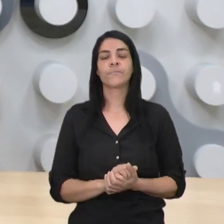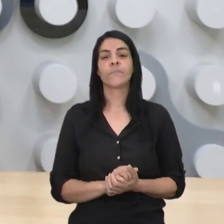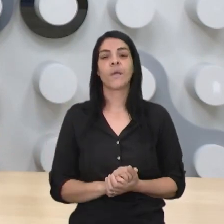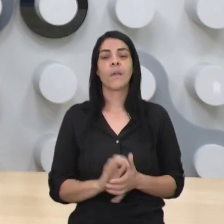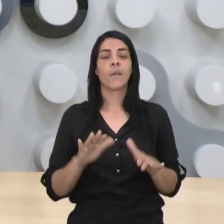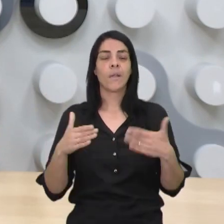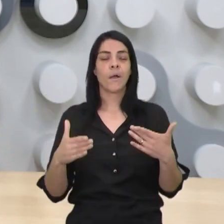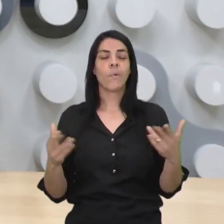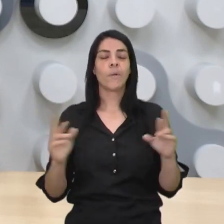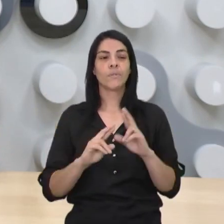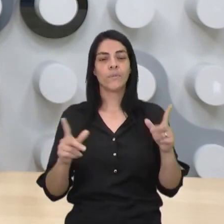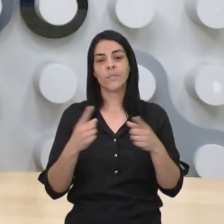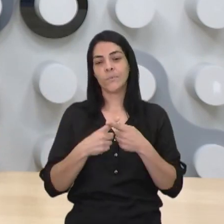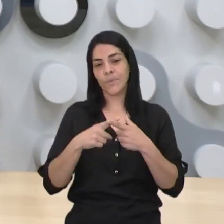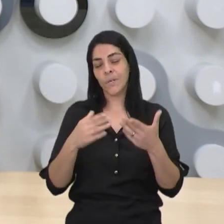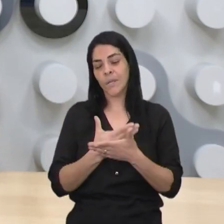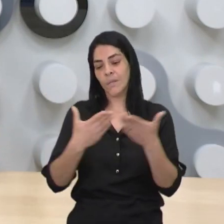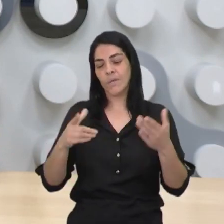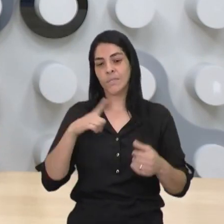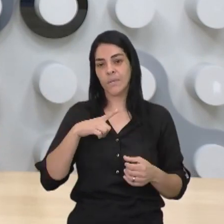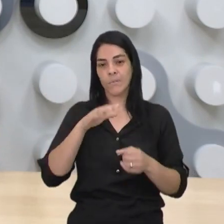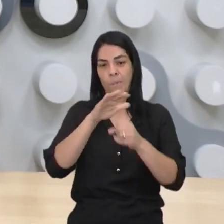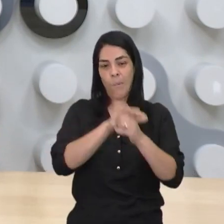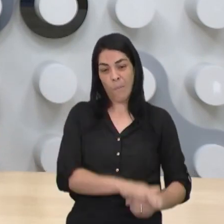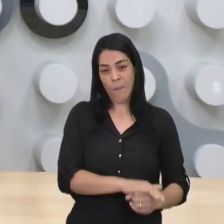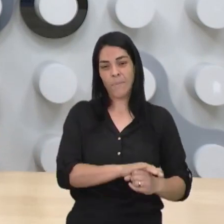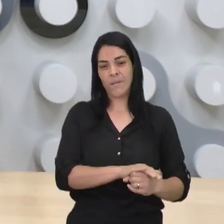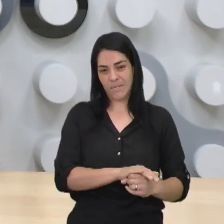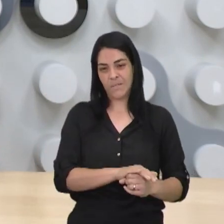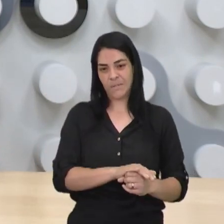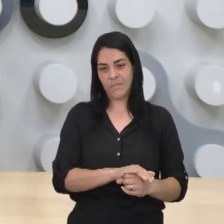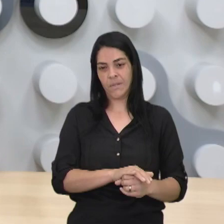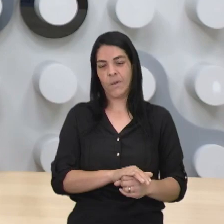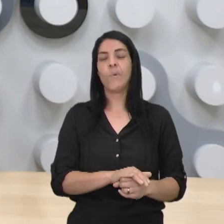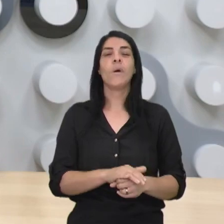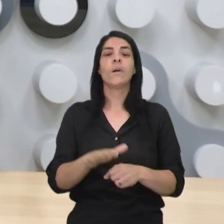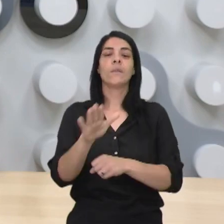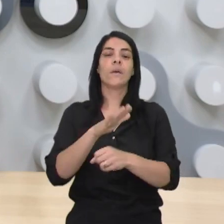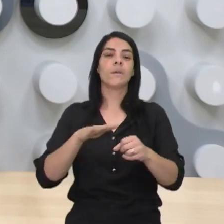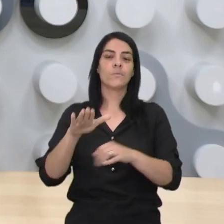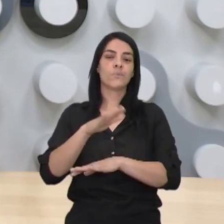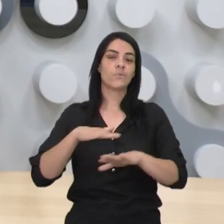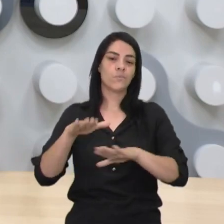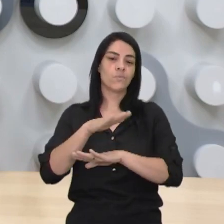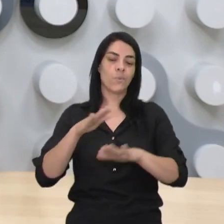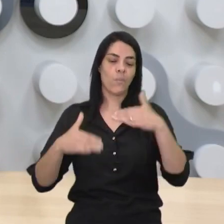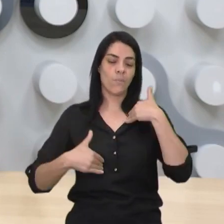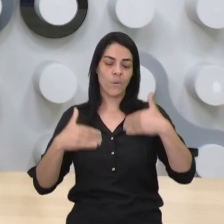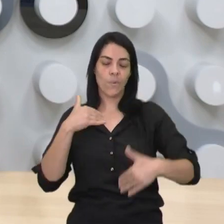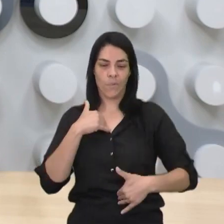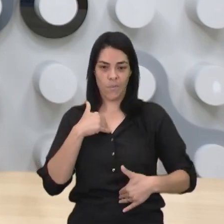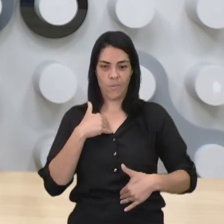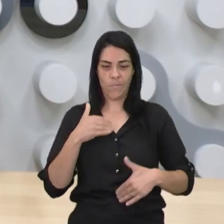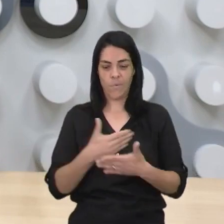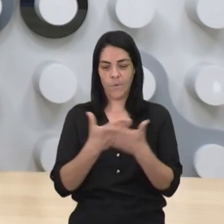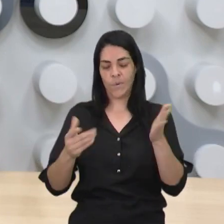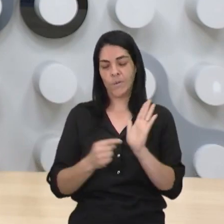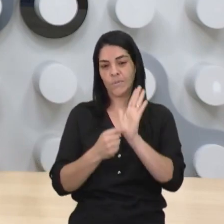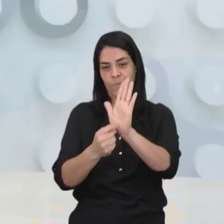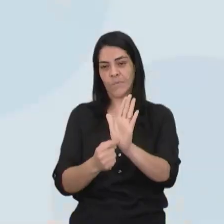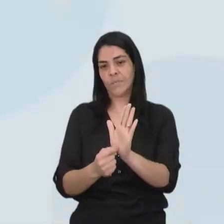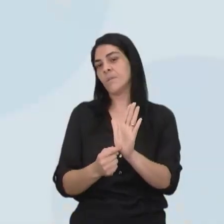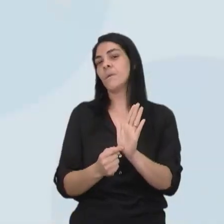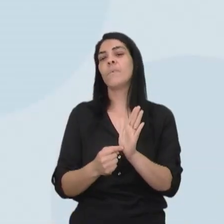né? Porque aí você tem uma pressão maior aí sobre o seu corpo. Então, foi isso que a gente trouxe aí nessa aula 3. Na aula